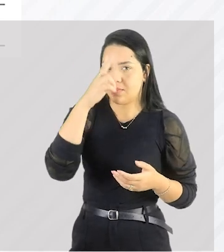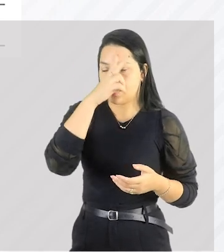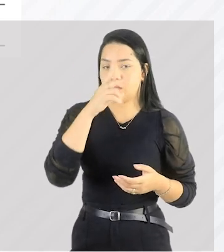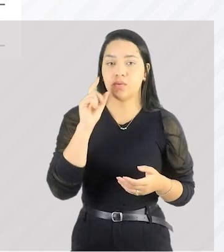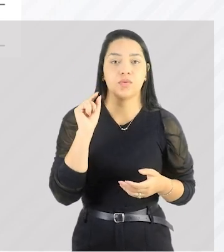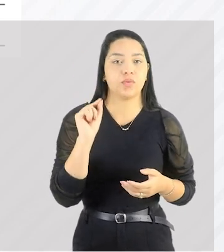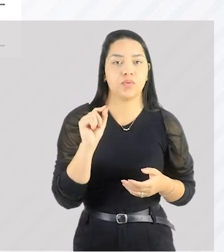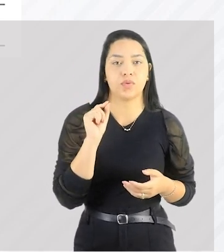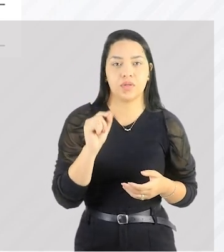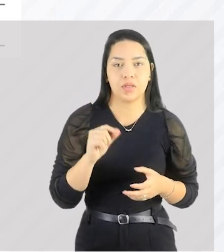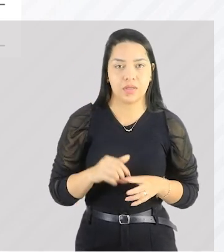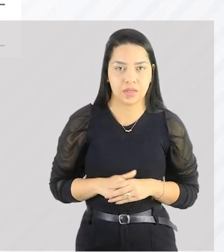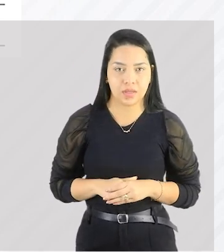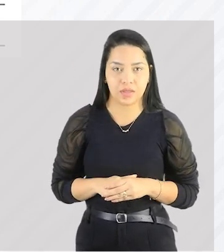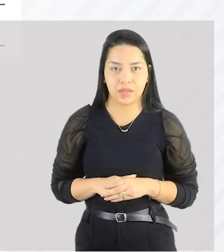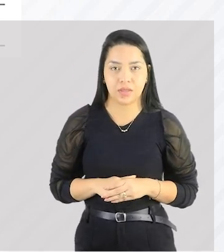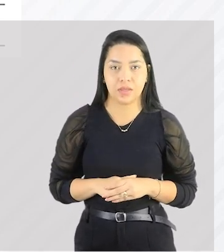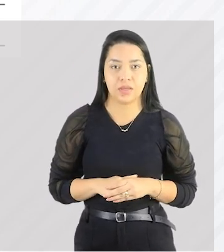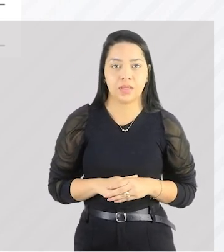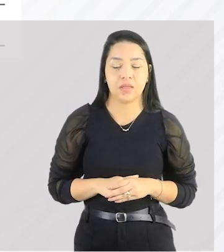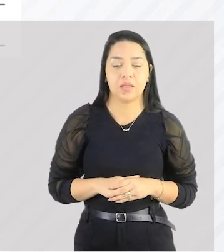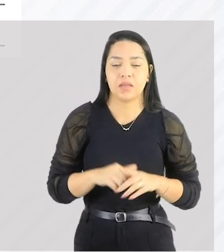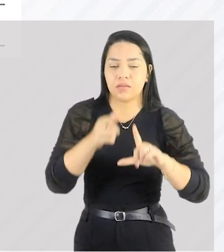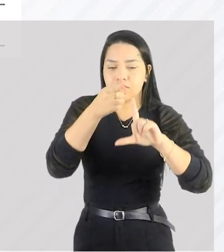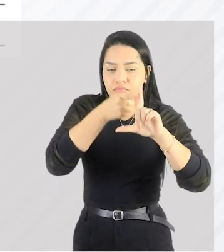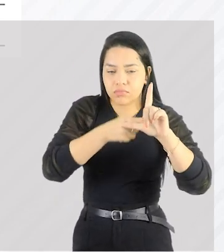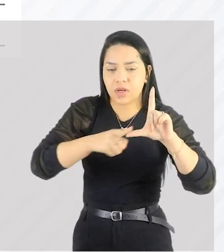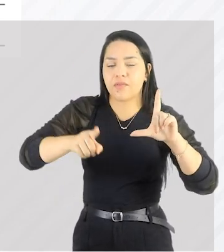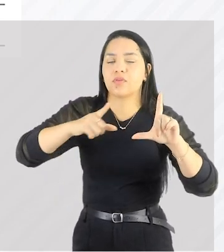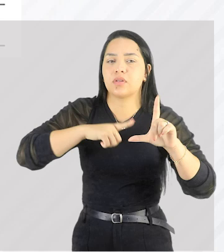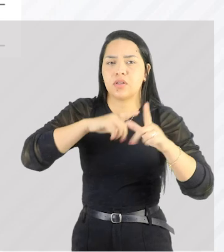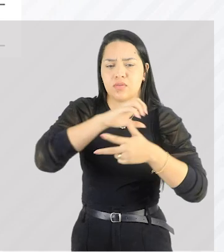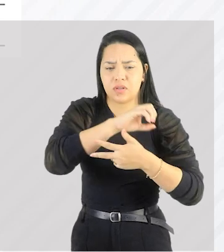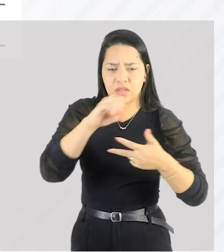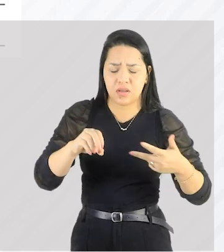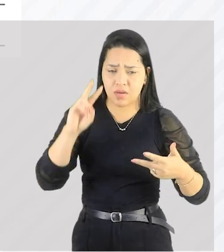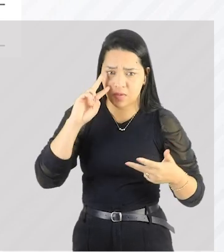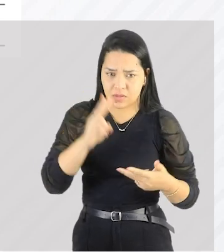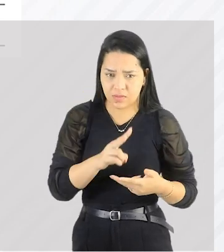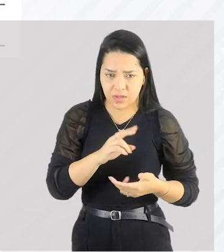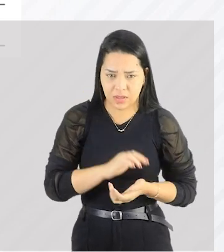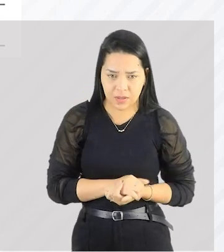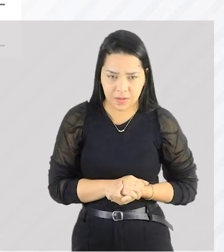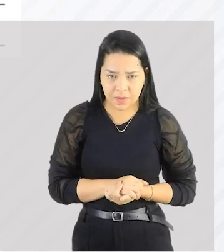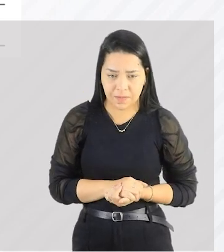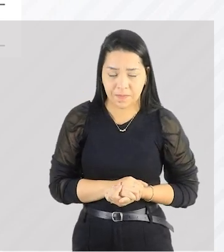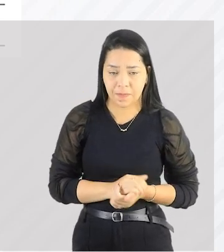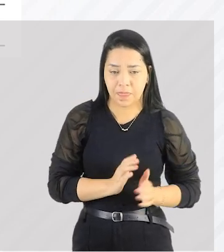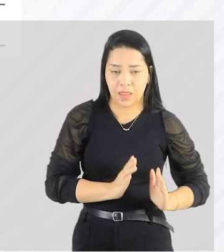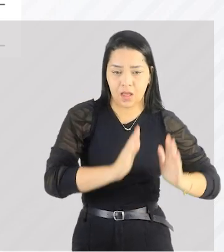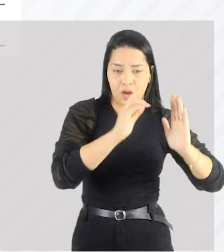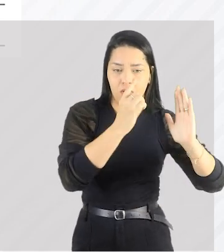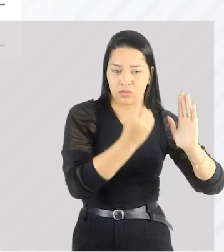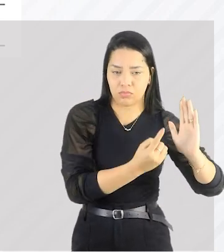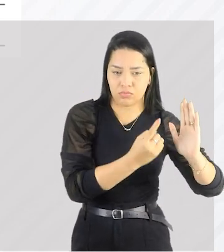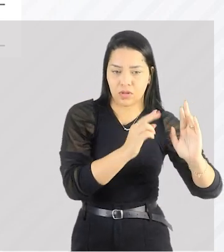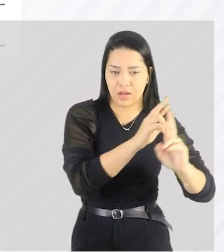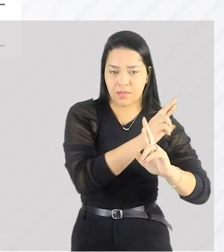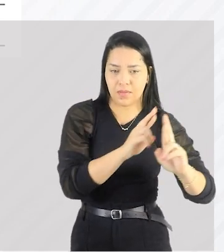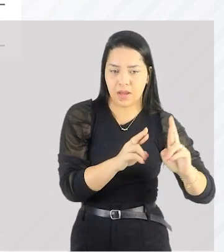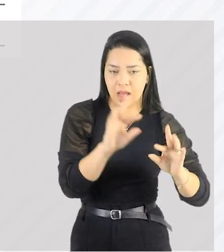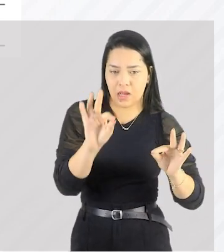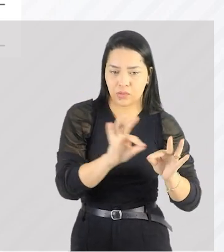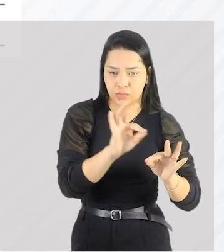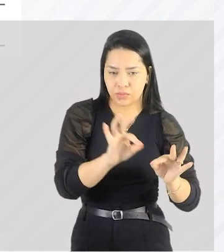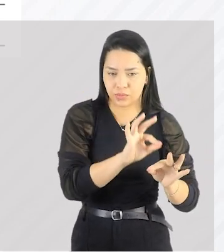turma, que tabela e gráfico cai demais no Enem. Bora interpretar essa tabela? A coluna número 1 refere-se